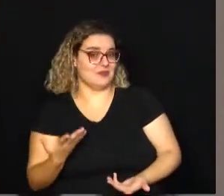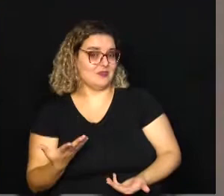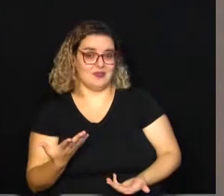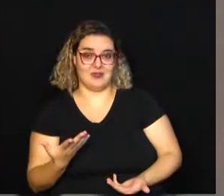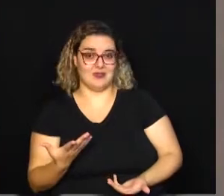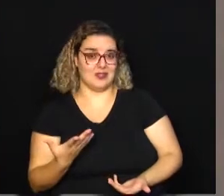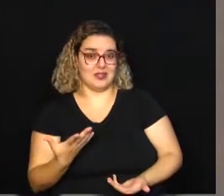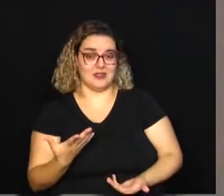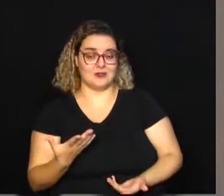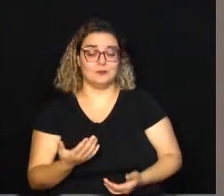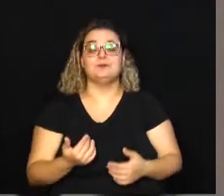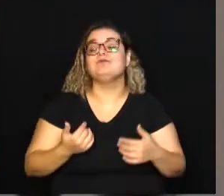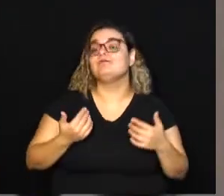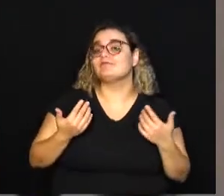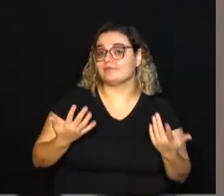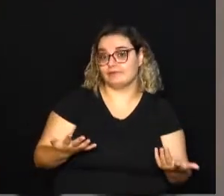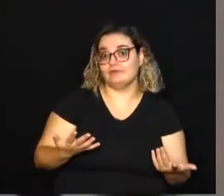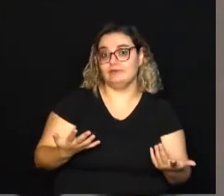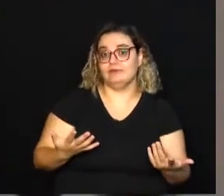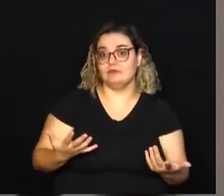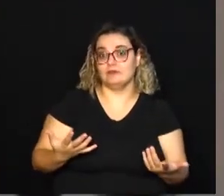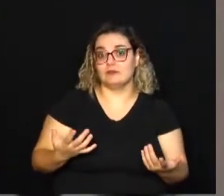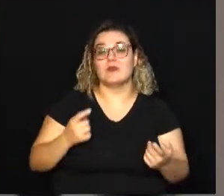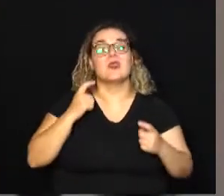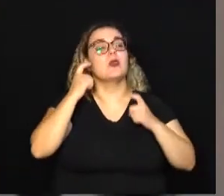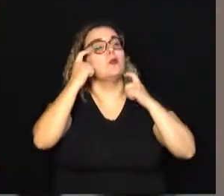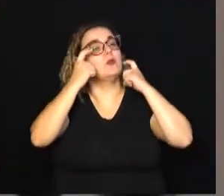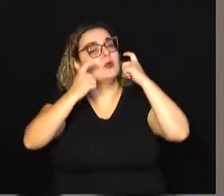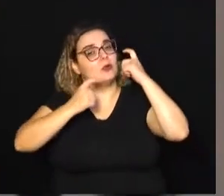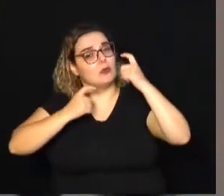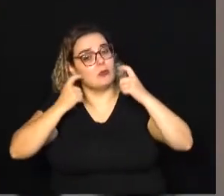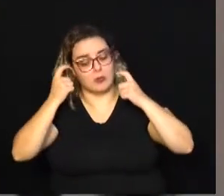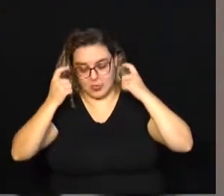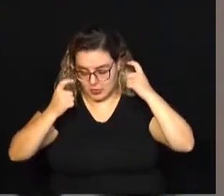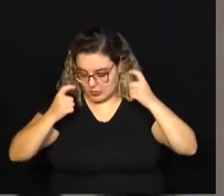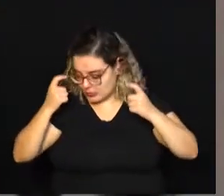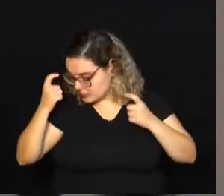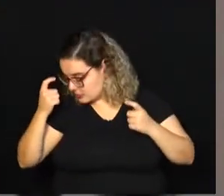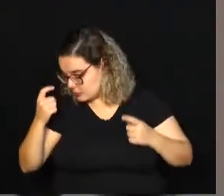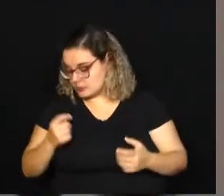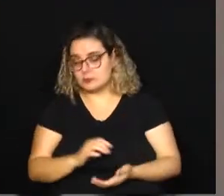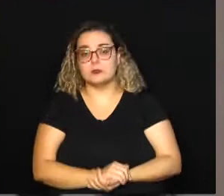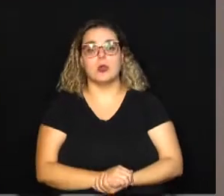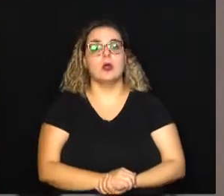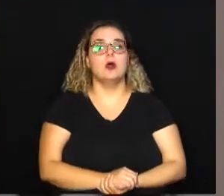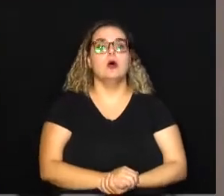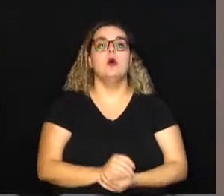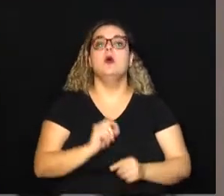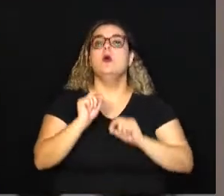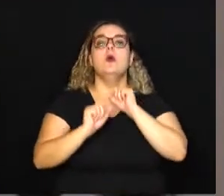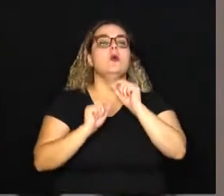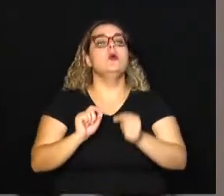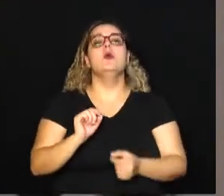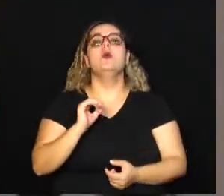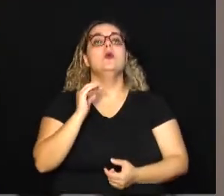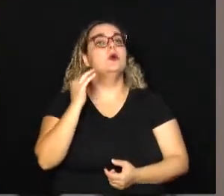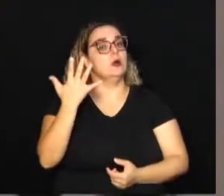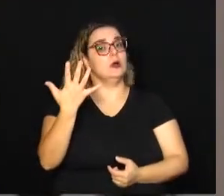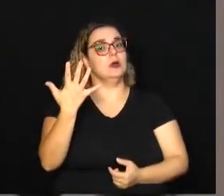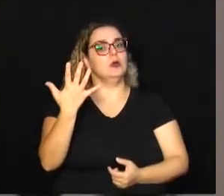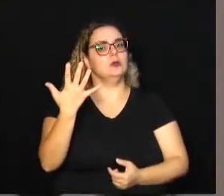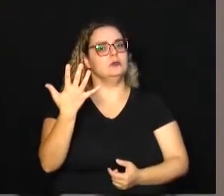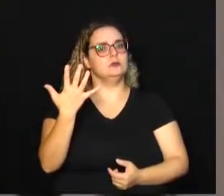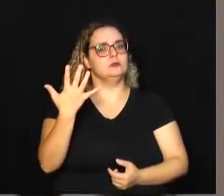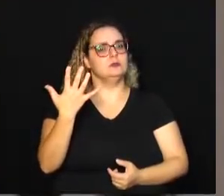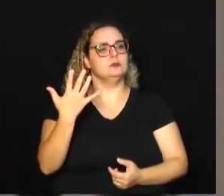filhos. Então, eu fico muito preocupada com o que está acontecendo de